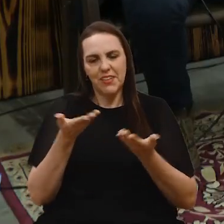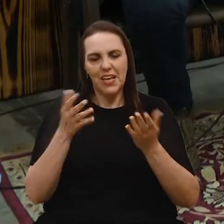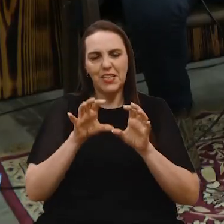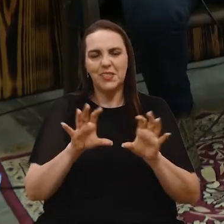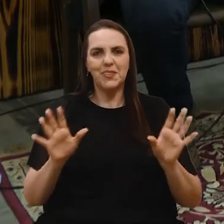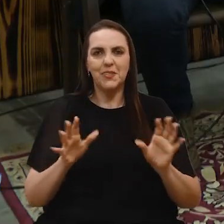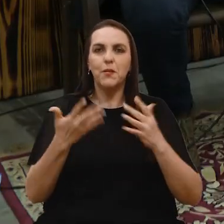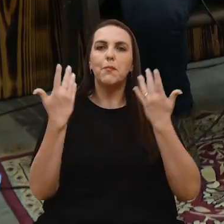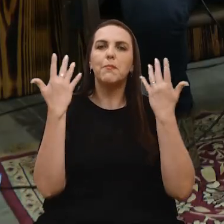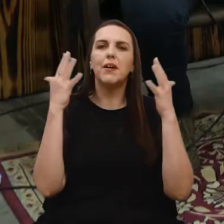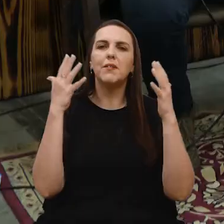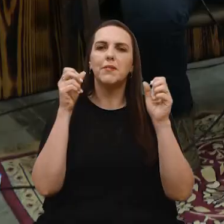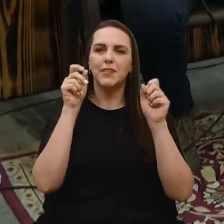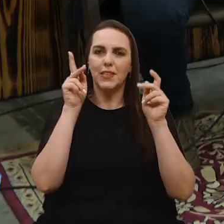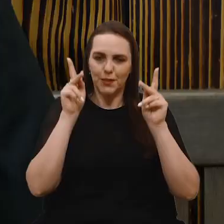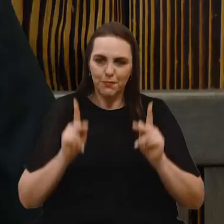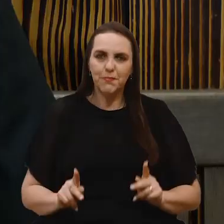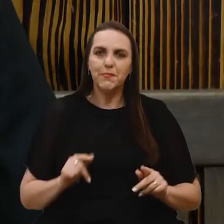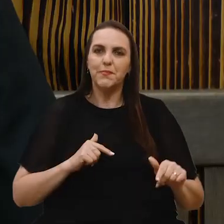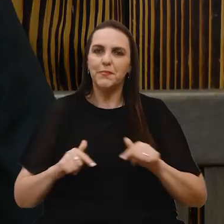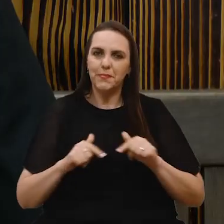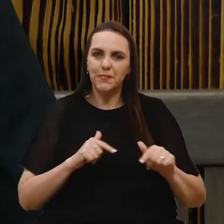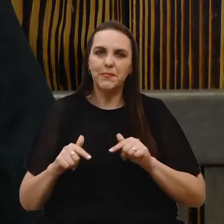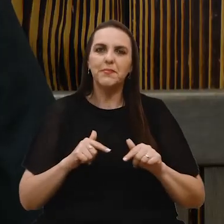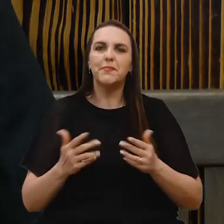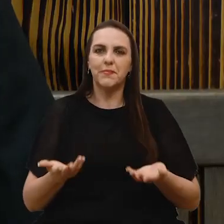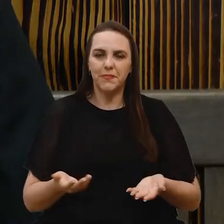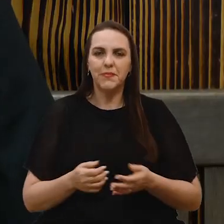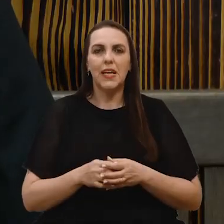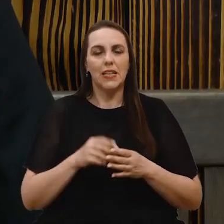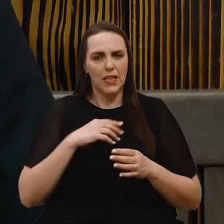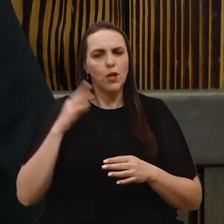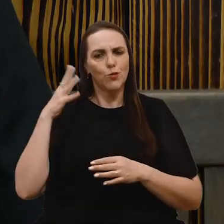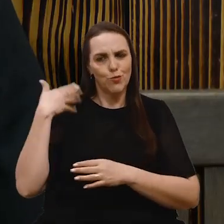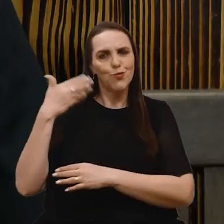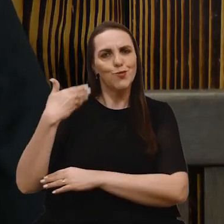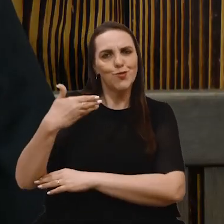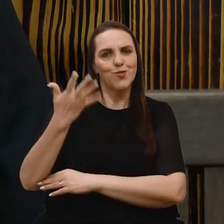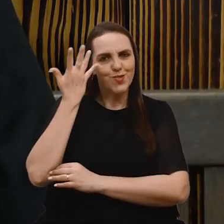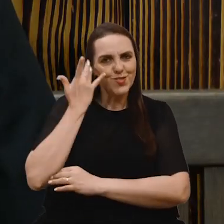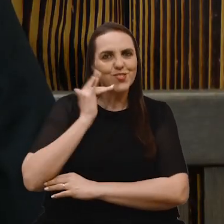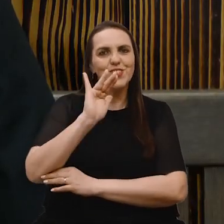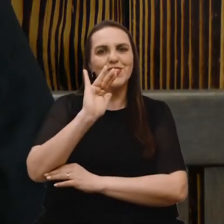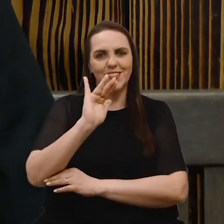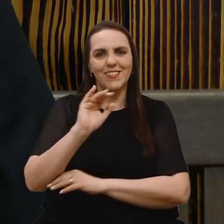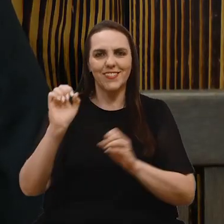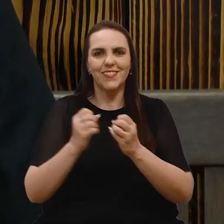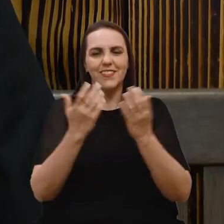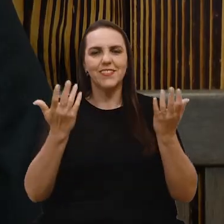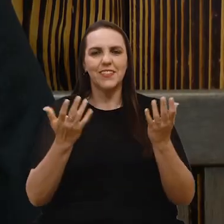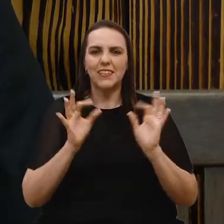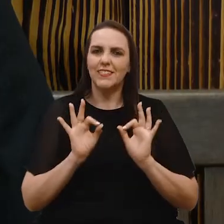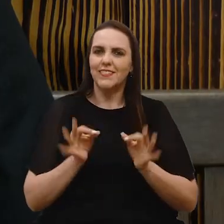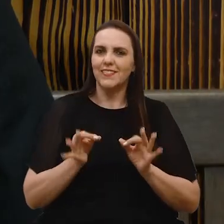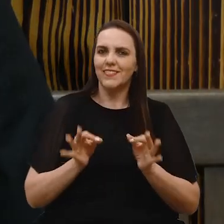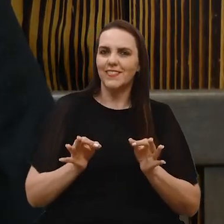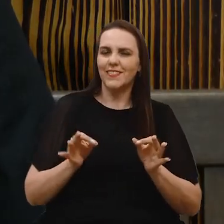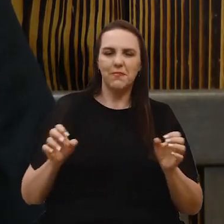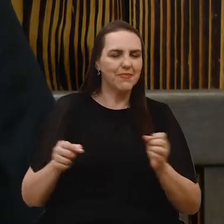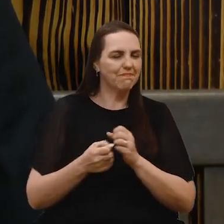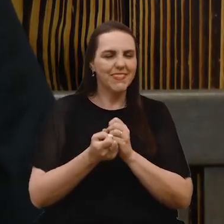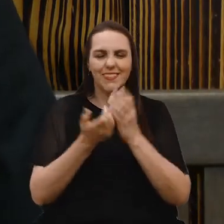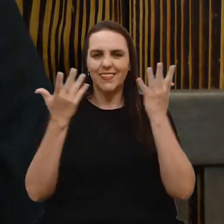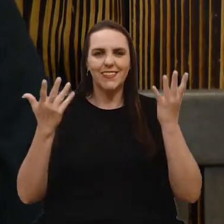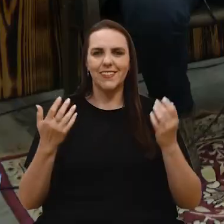quero parabenizar as pessoas que estão trabalhando no evento, e a gente tem muitos dias ainda pela frente dessa festa, que temos a certeza que será